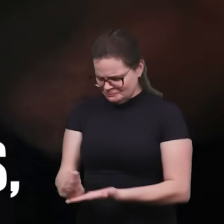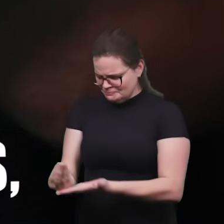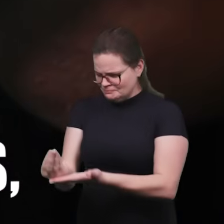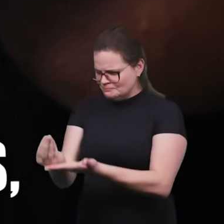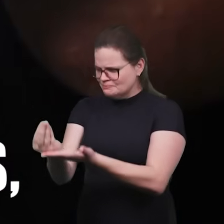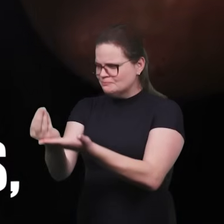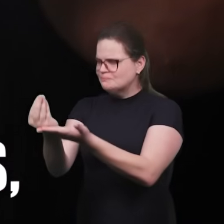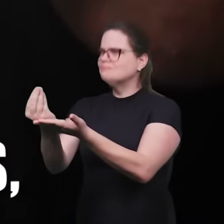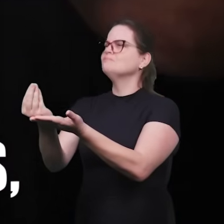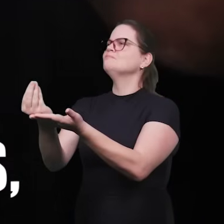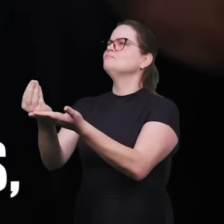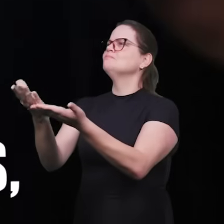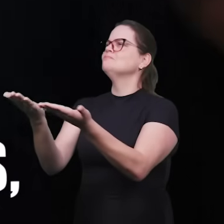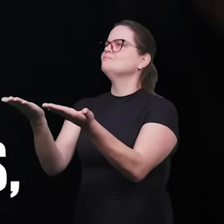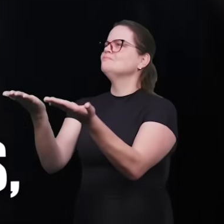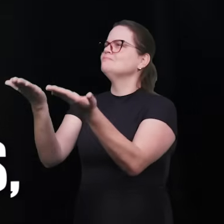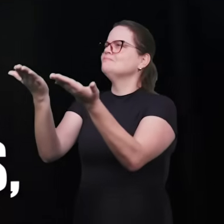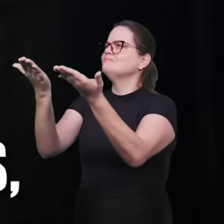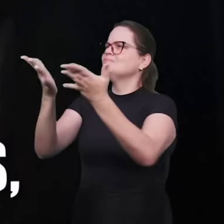prostremos, servos